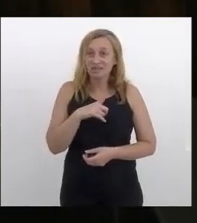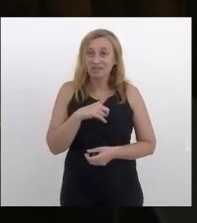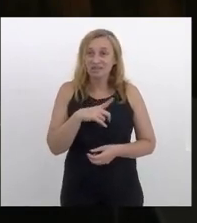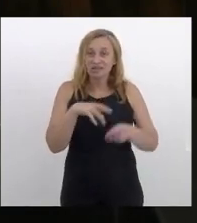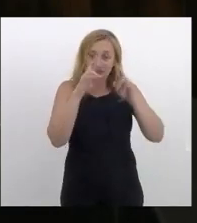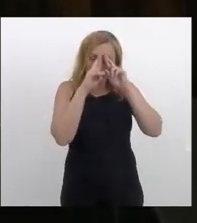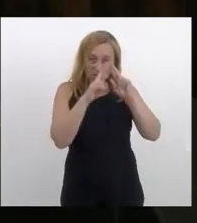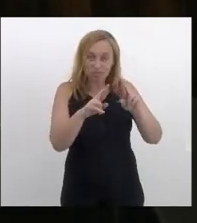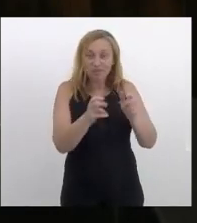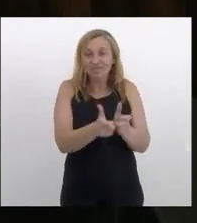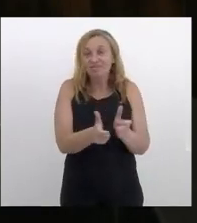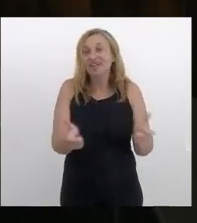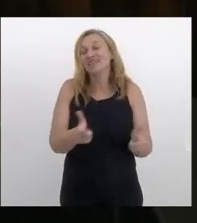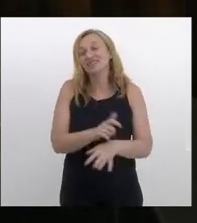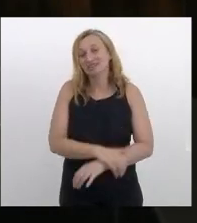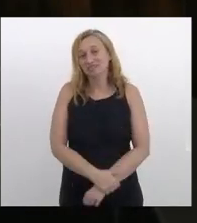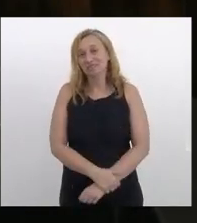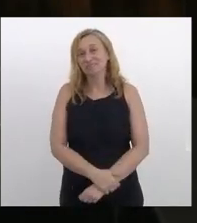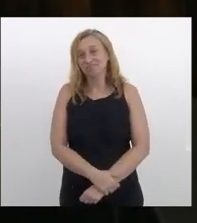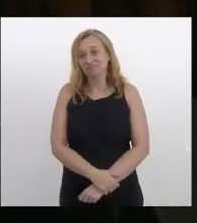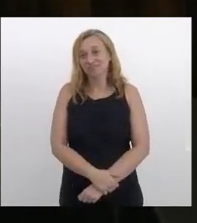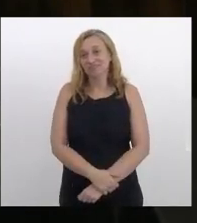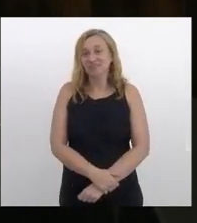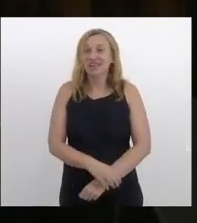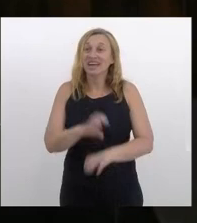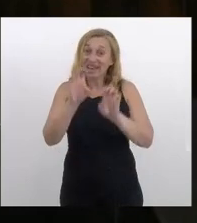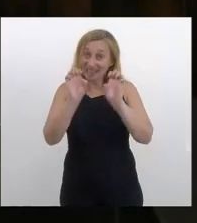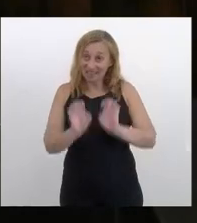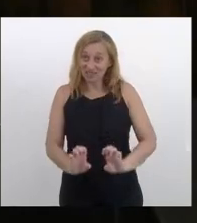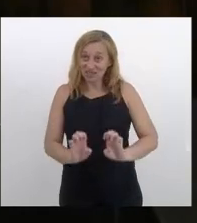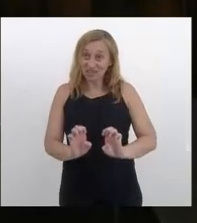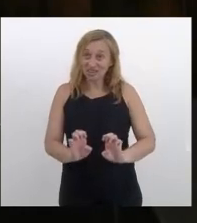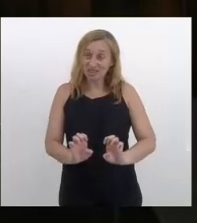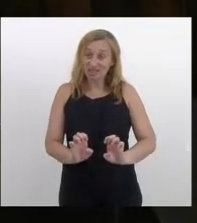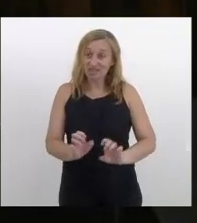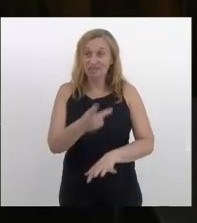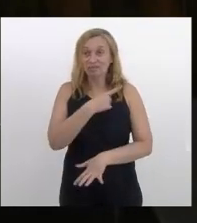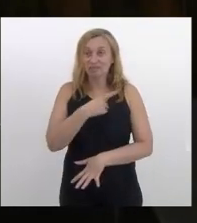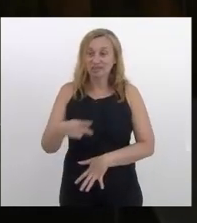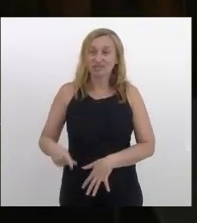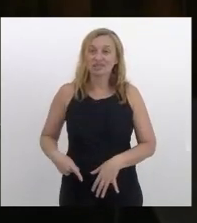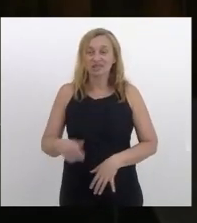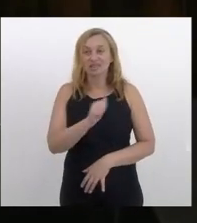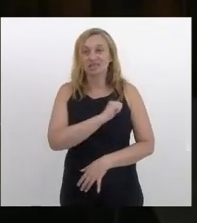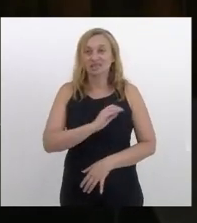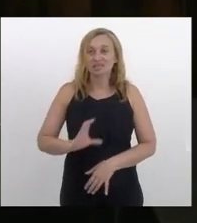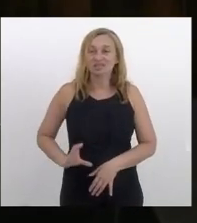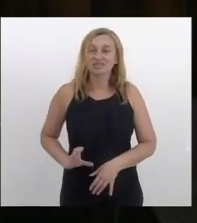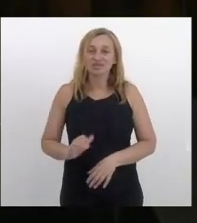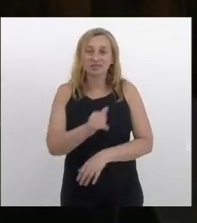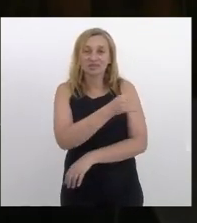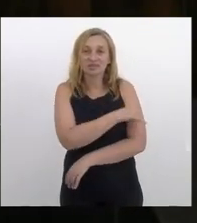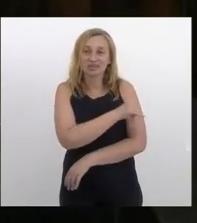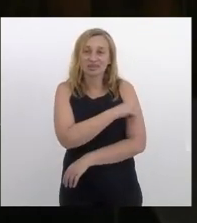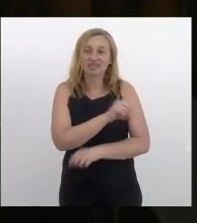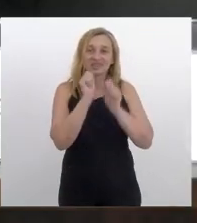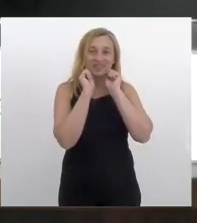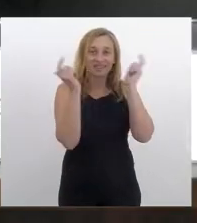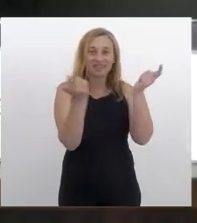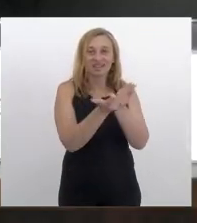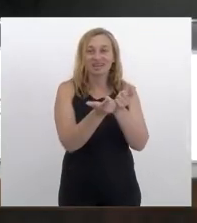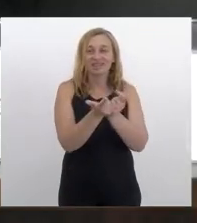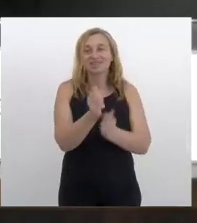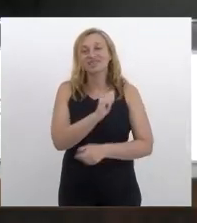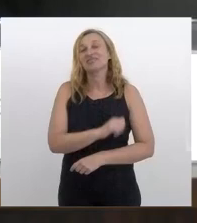respeito muito grande pela ética do presidente da Assembleia do Rio de Janeiro, André